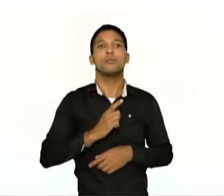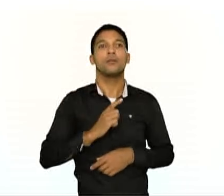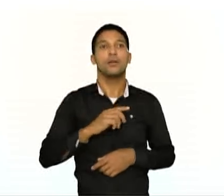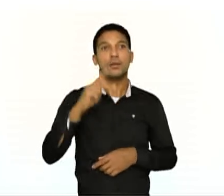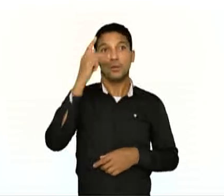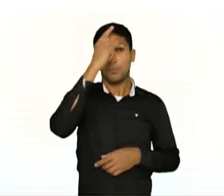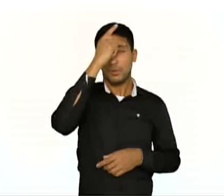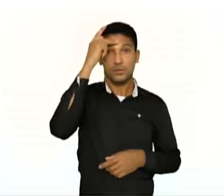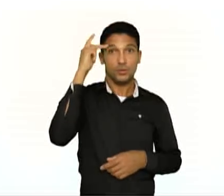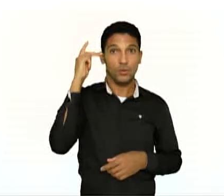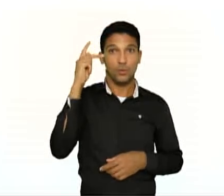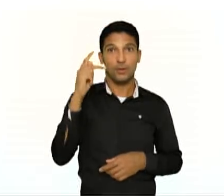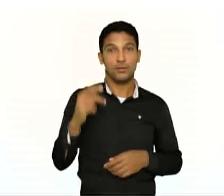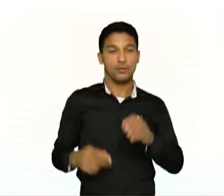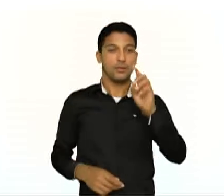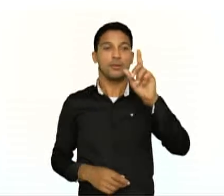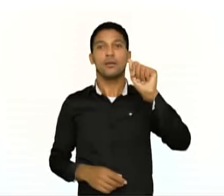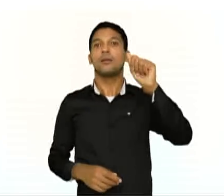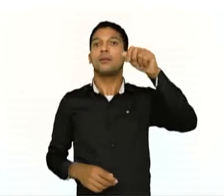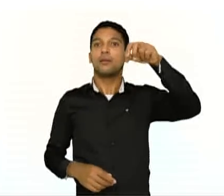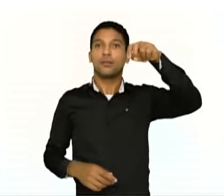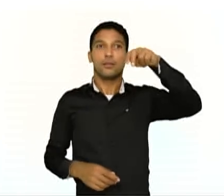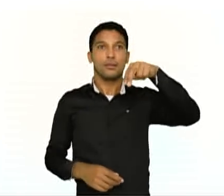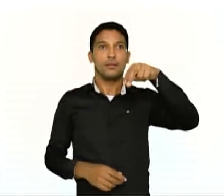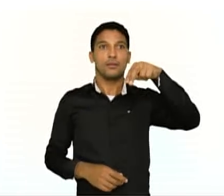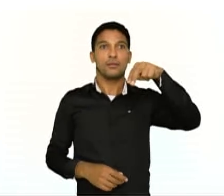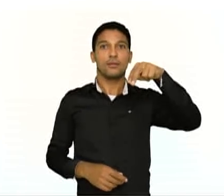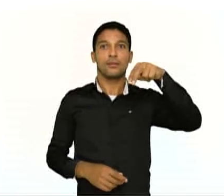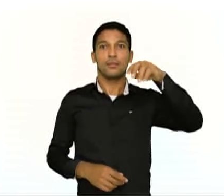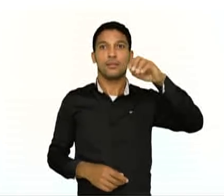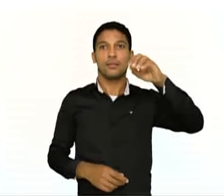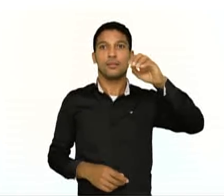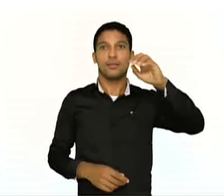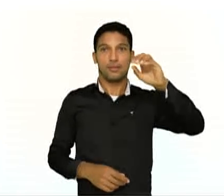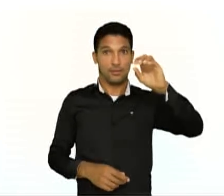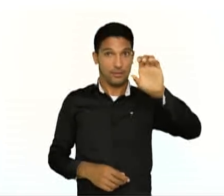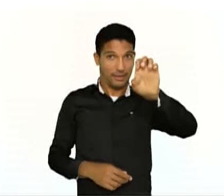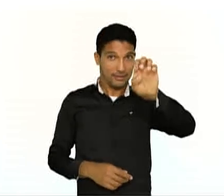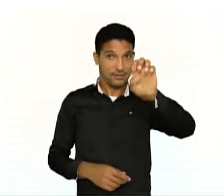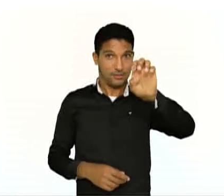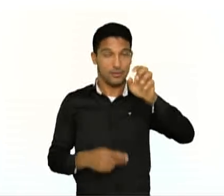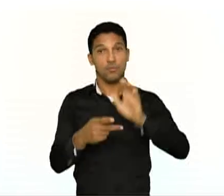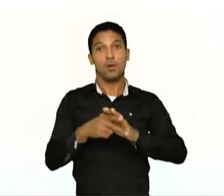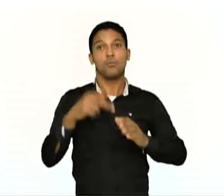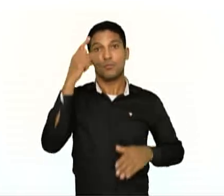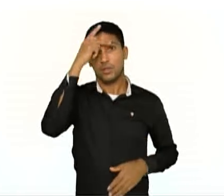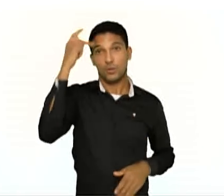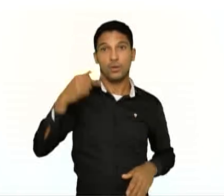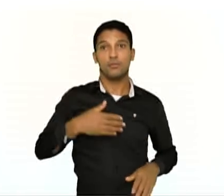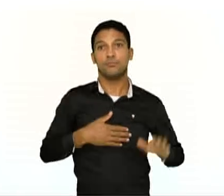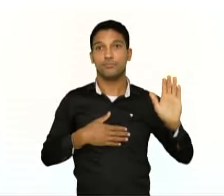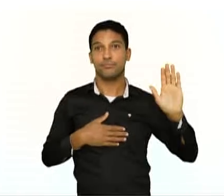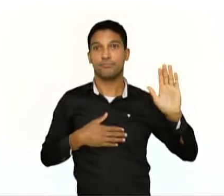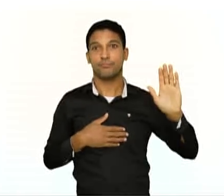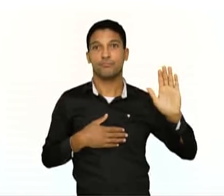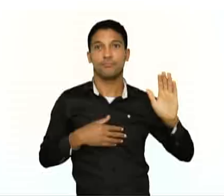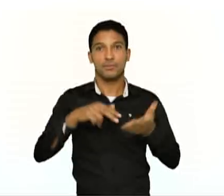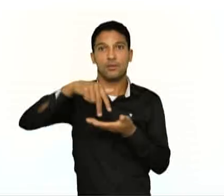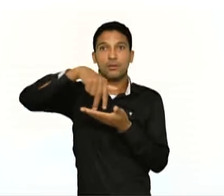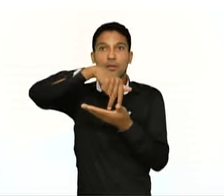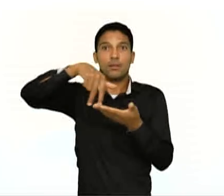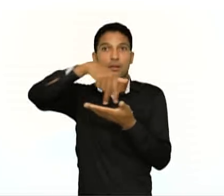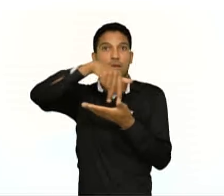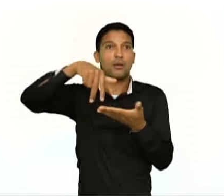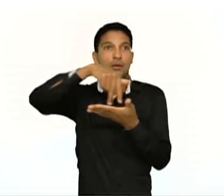o dançarino. Então, é o dancer, né? Lembrando que ensinar, eu ensino, I teach, né? E o professor